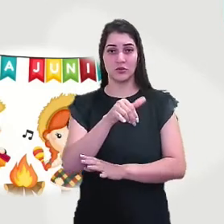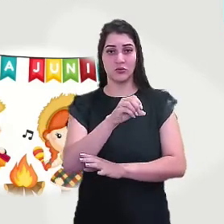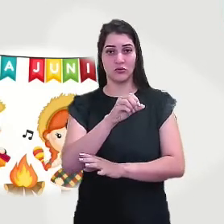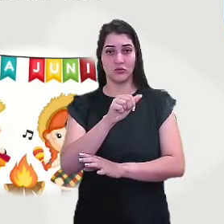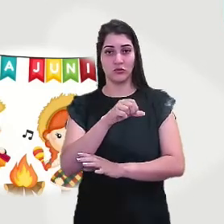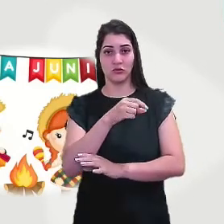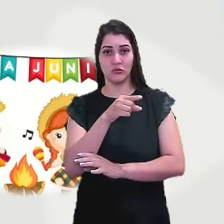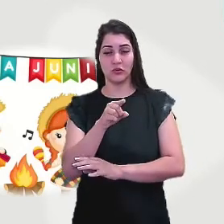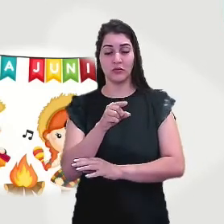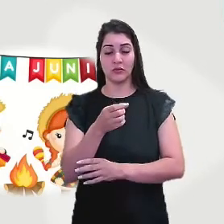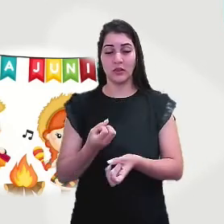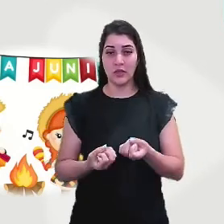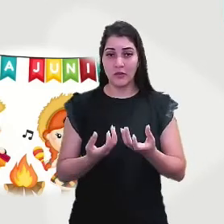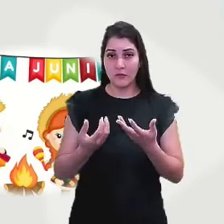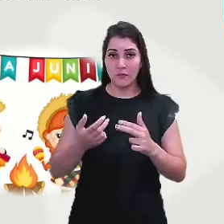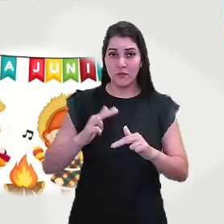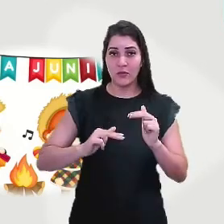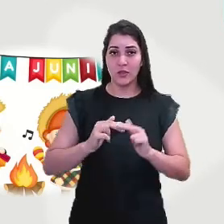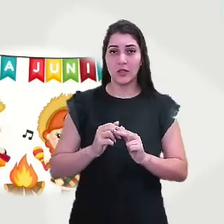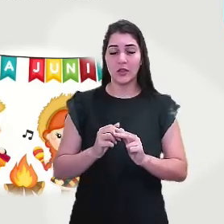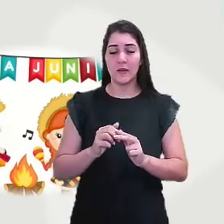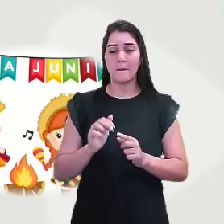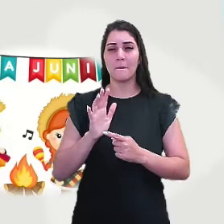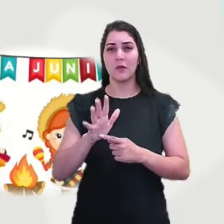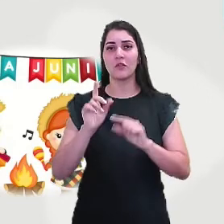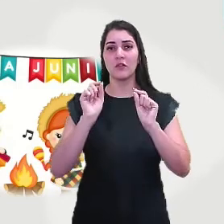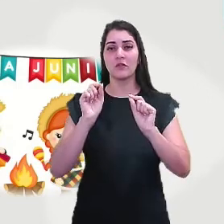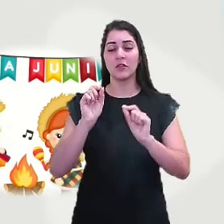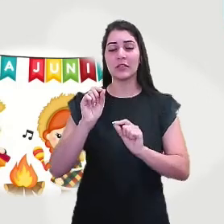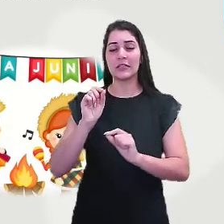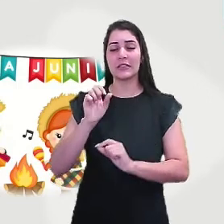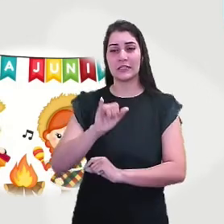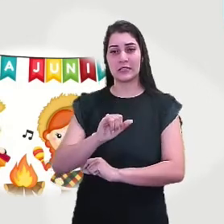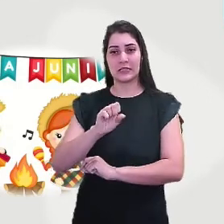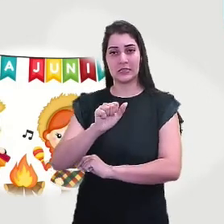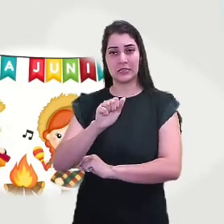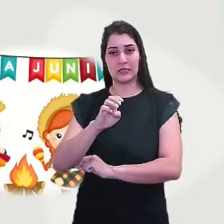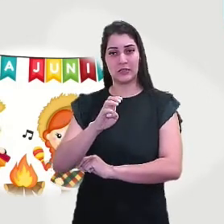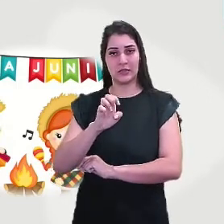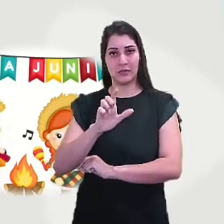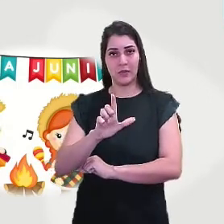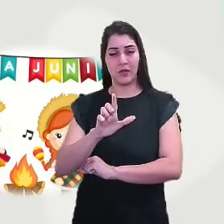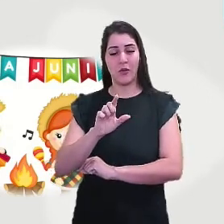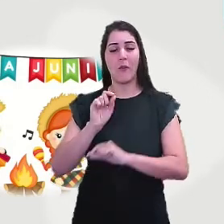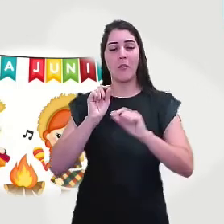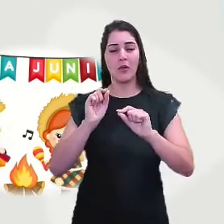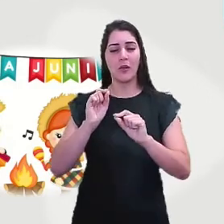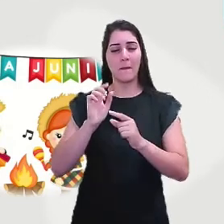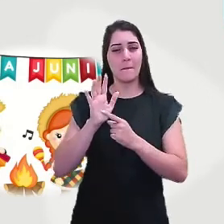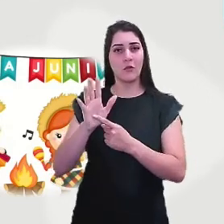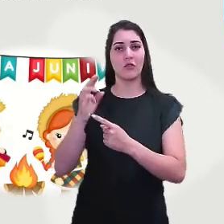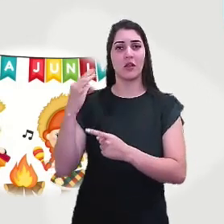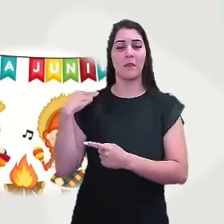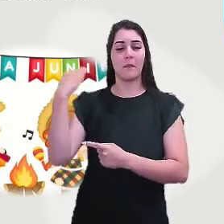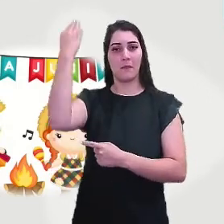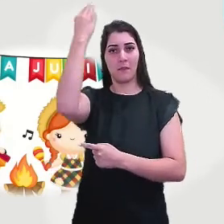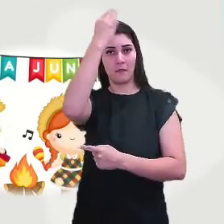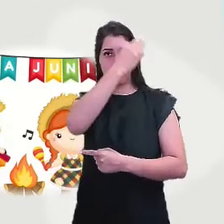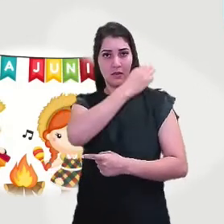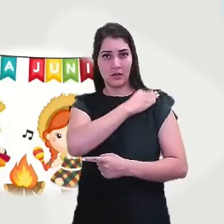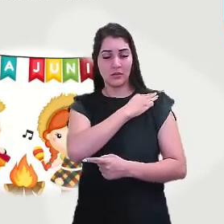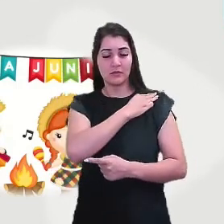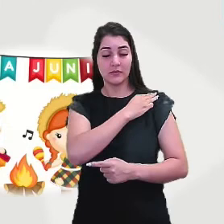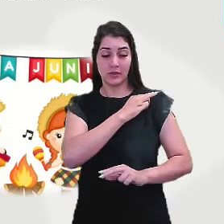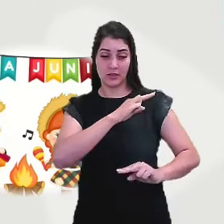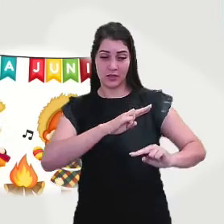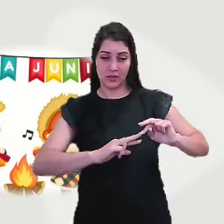era um sinal de Santa Isabel, mãe de São João, para Maria, mãe de Jesus. Então, a fogueira foi um símbolo